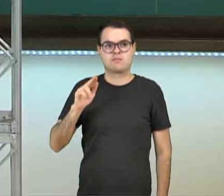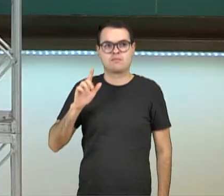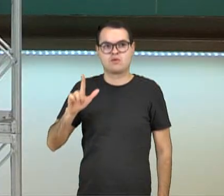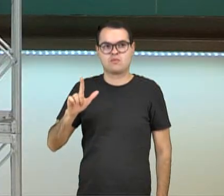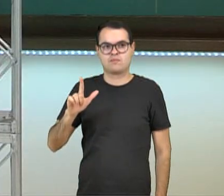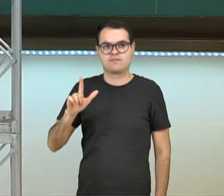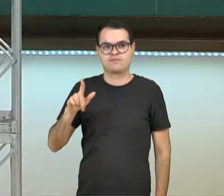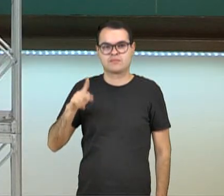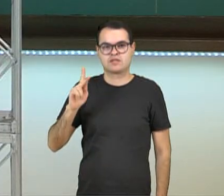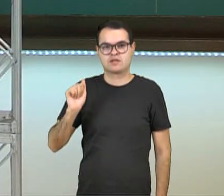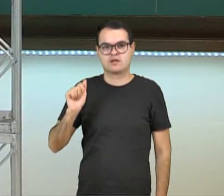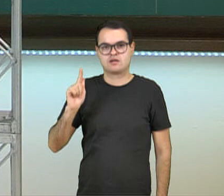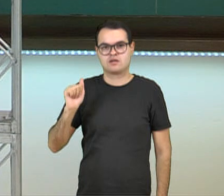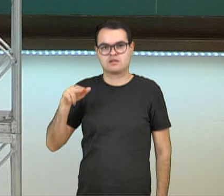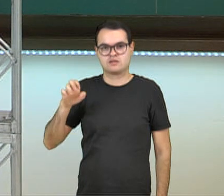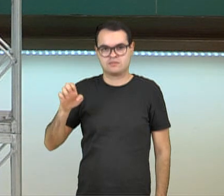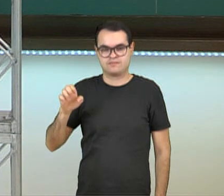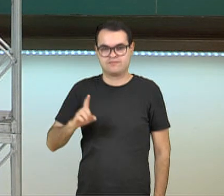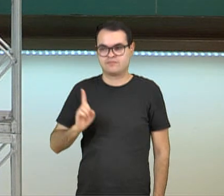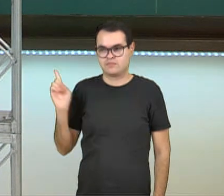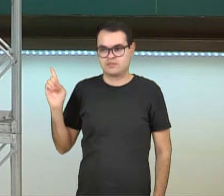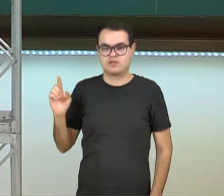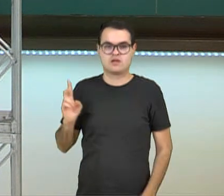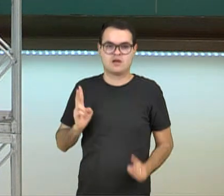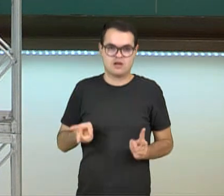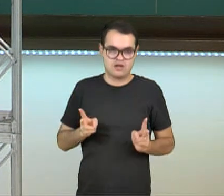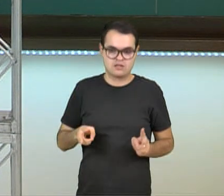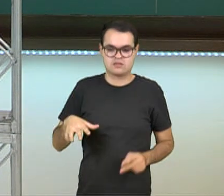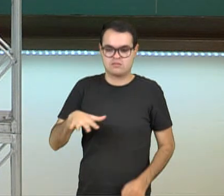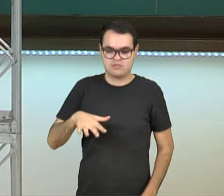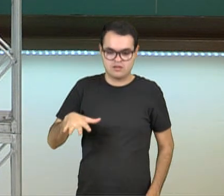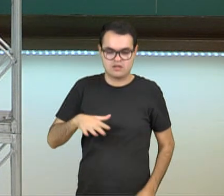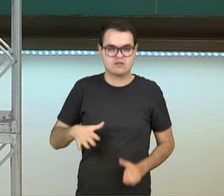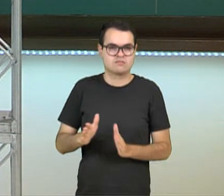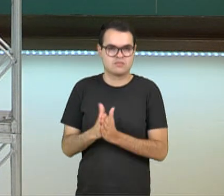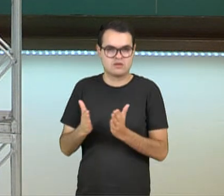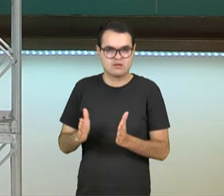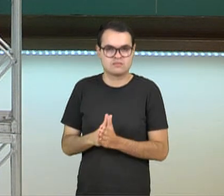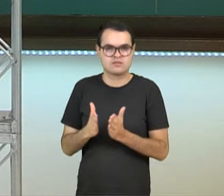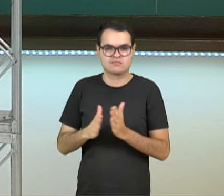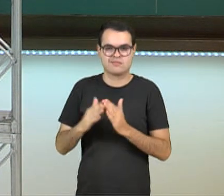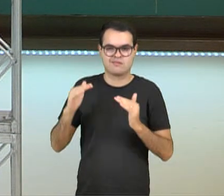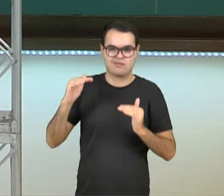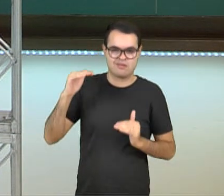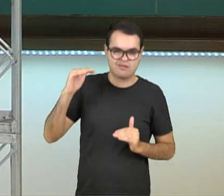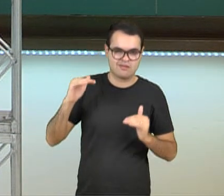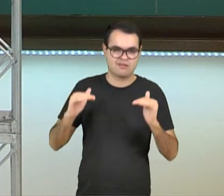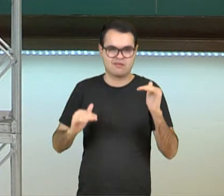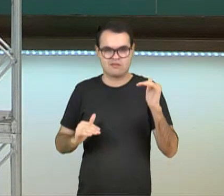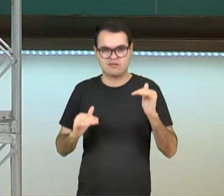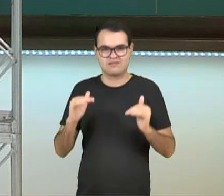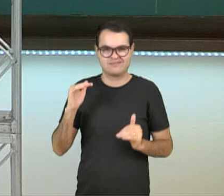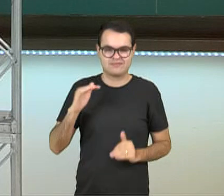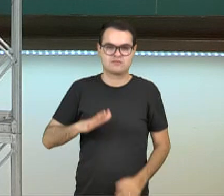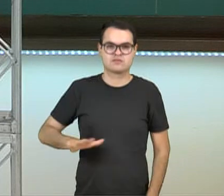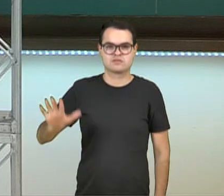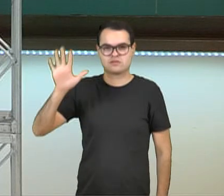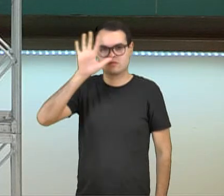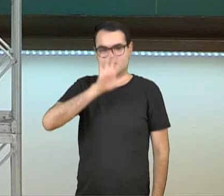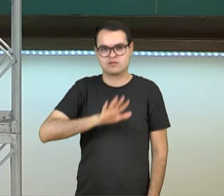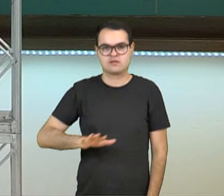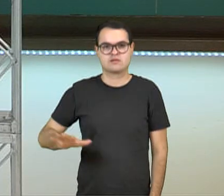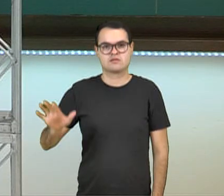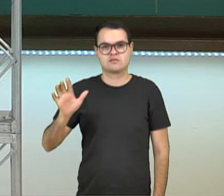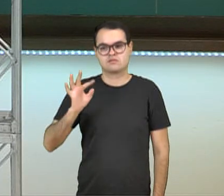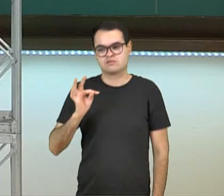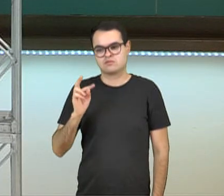Hoje, ainda é uma área de instabilidade, pobreza, desigualdade social no geral